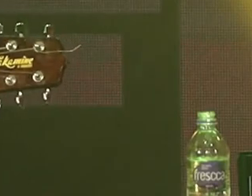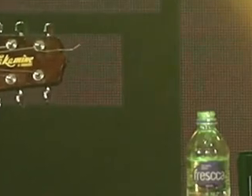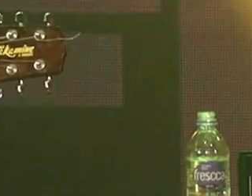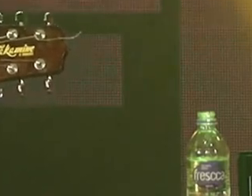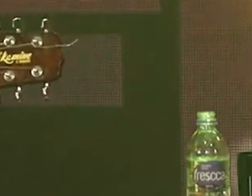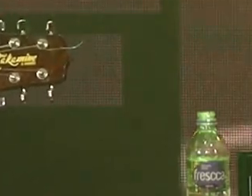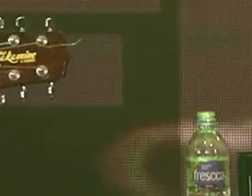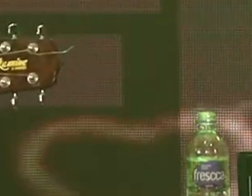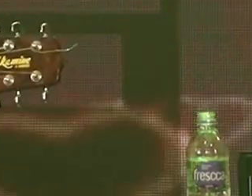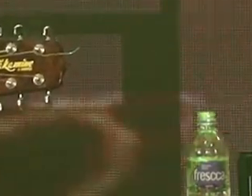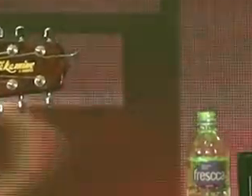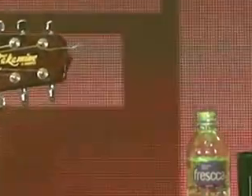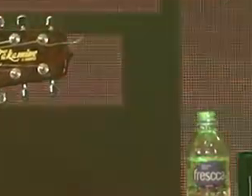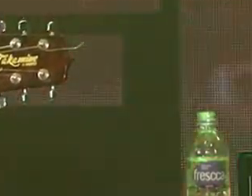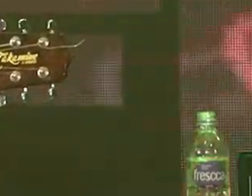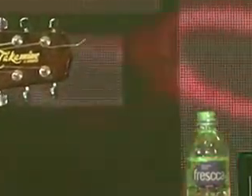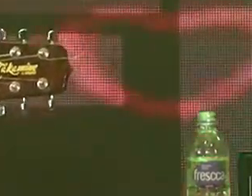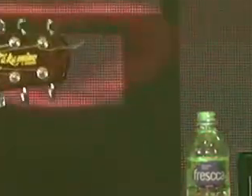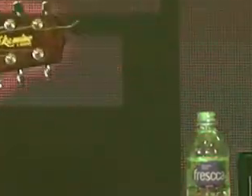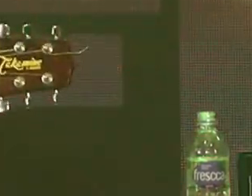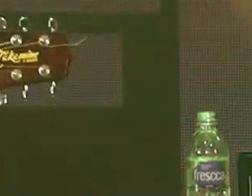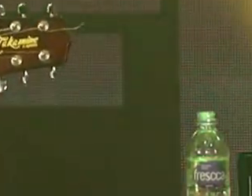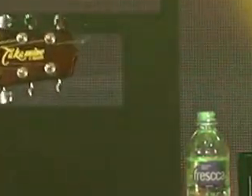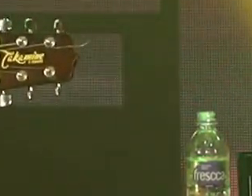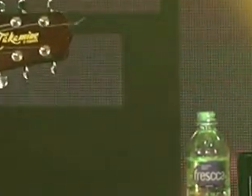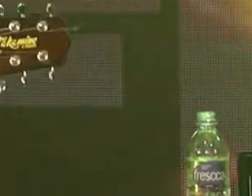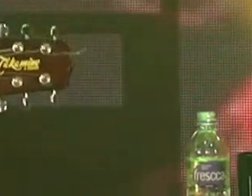de fogo. É tudo que eu preciso.